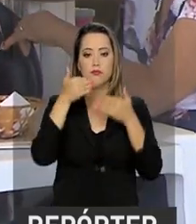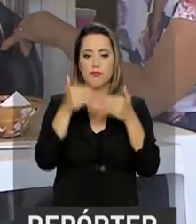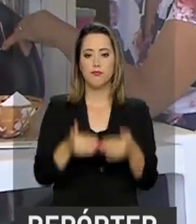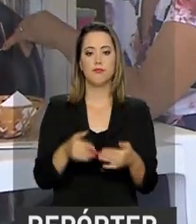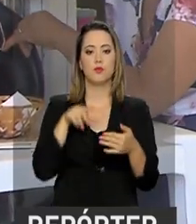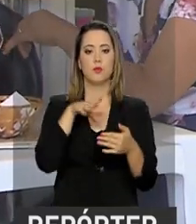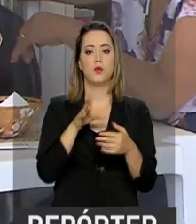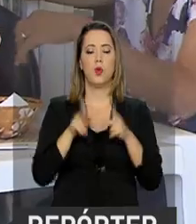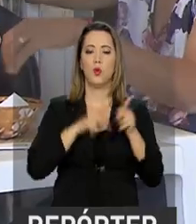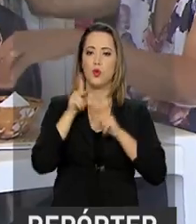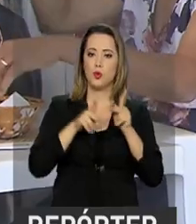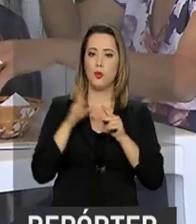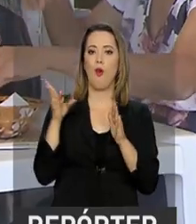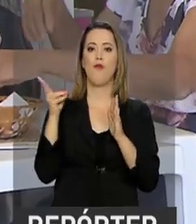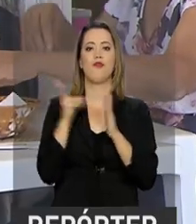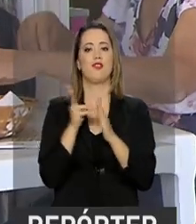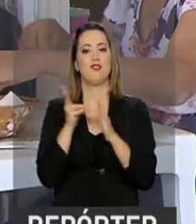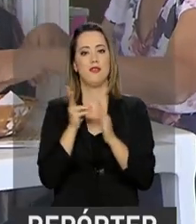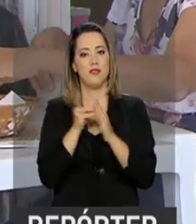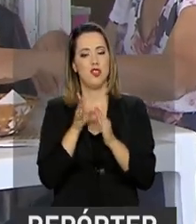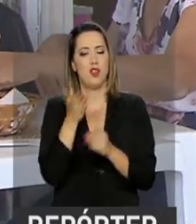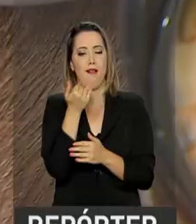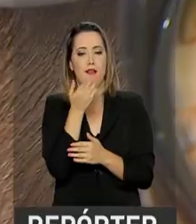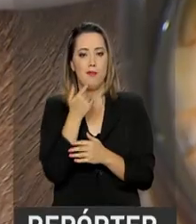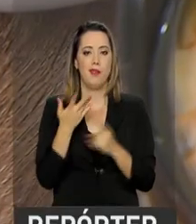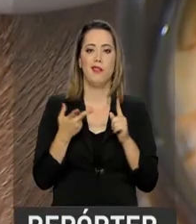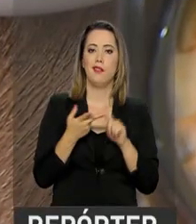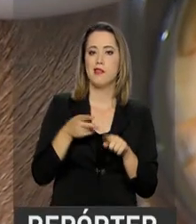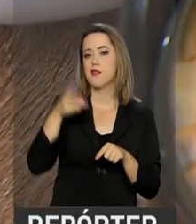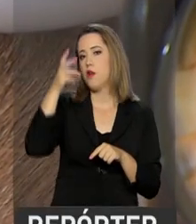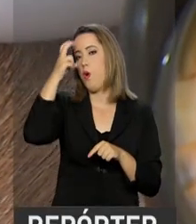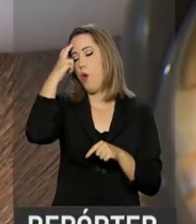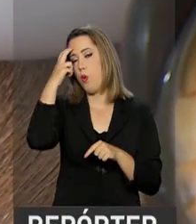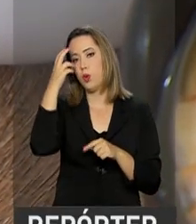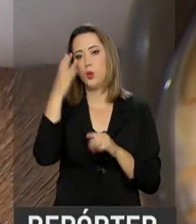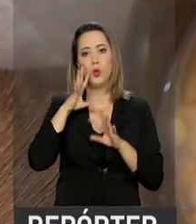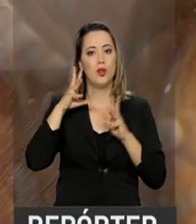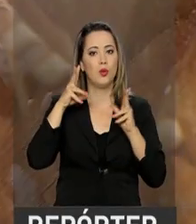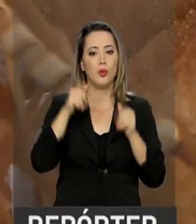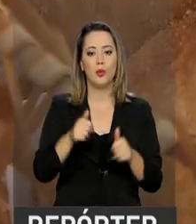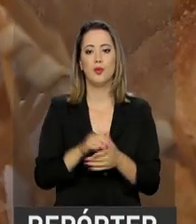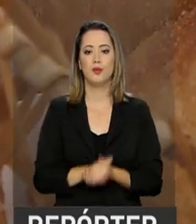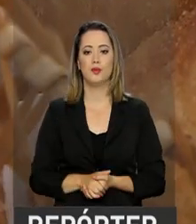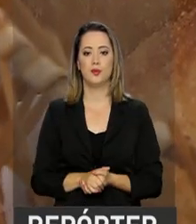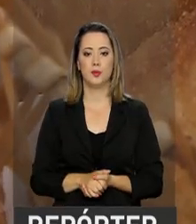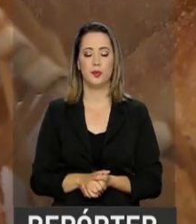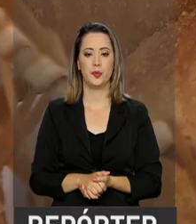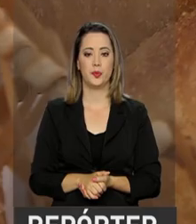forte dos povos indígenas em relação à comida, à cultura, em relação a tudo.